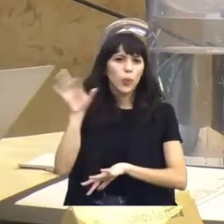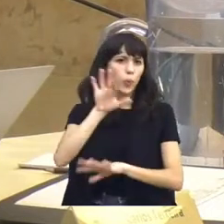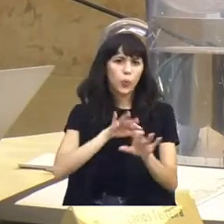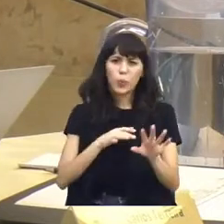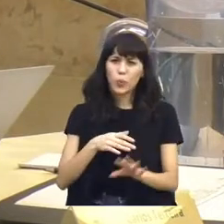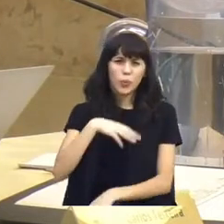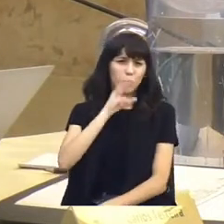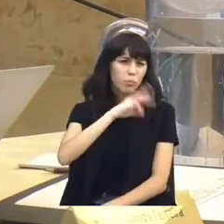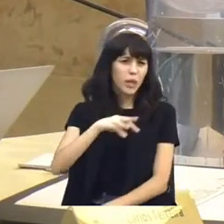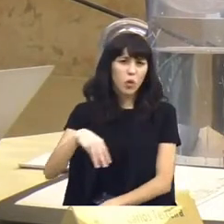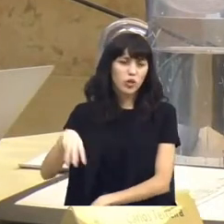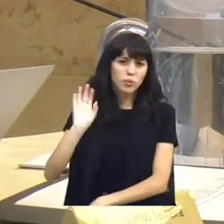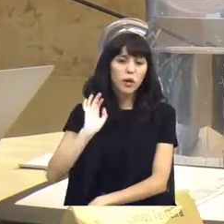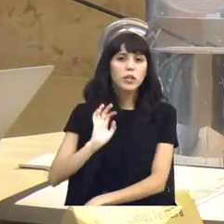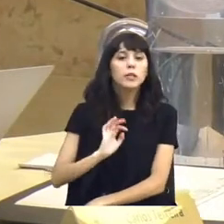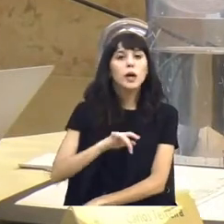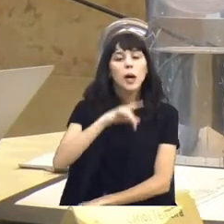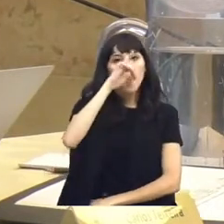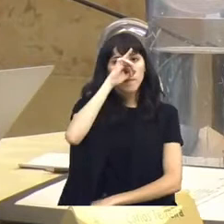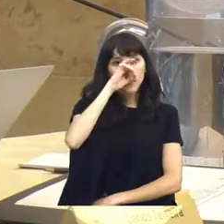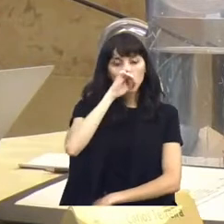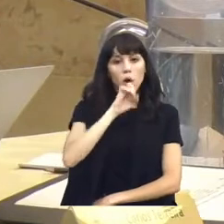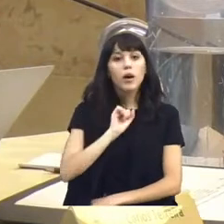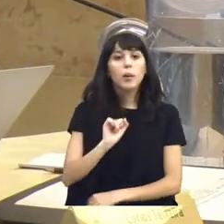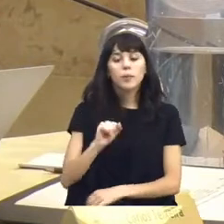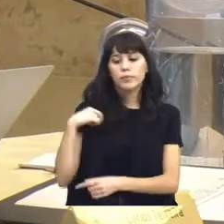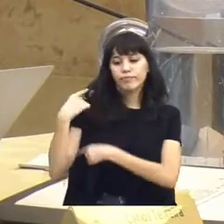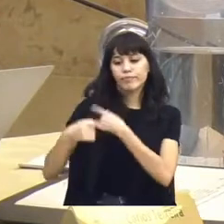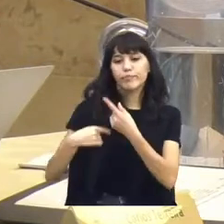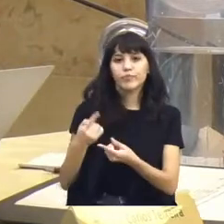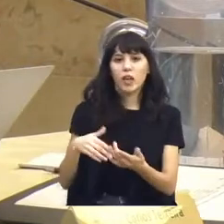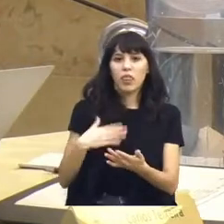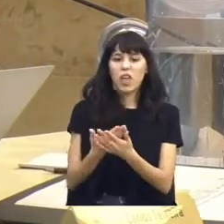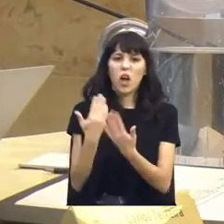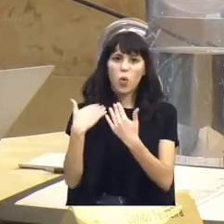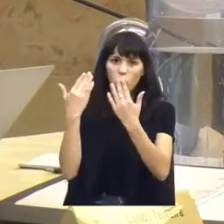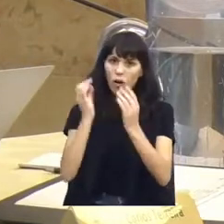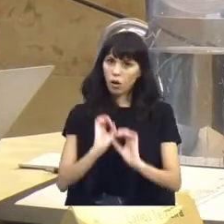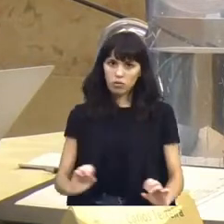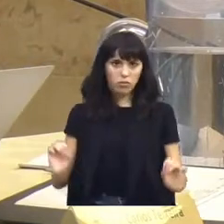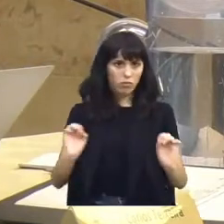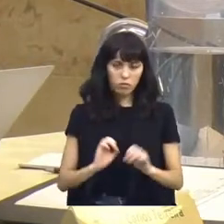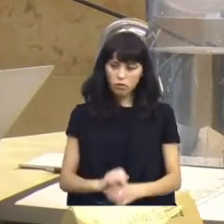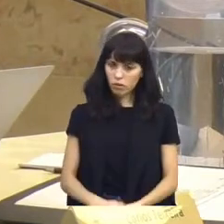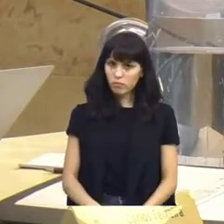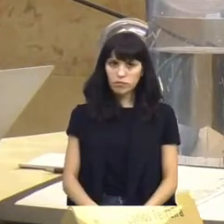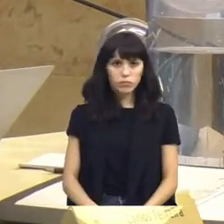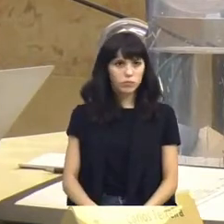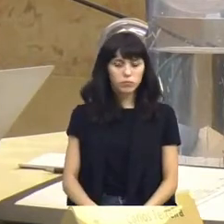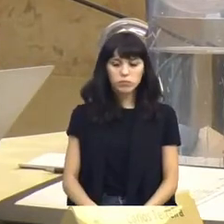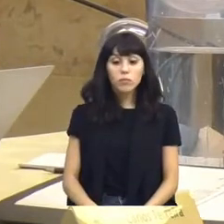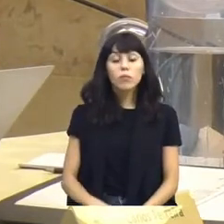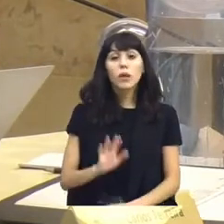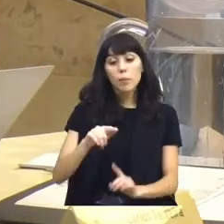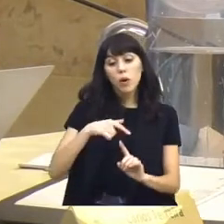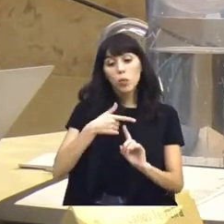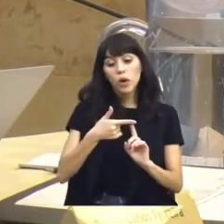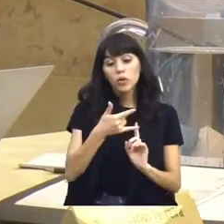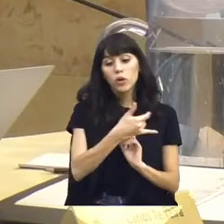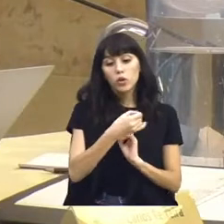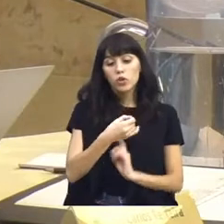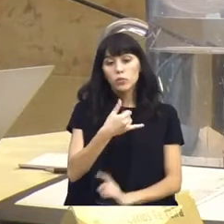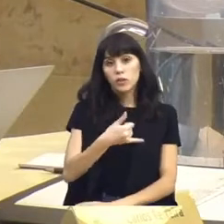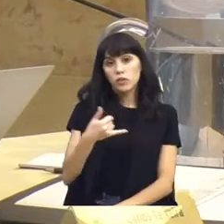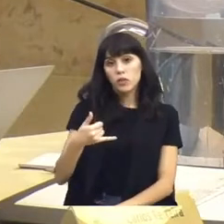refugiados eh a memória deve ser herança não tem sido honrada contudo neste ano 2022 esta data